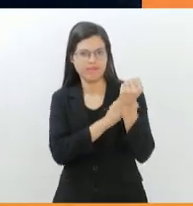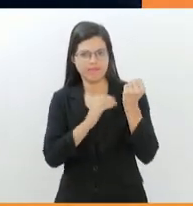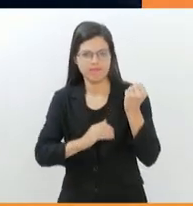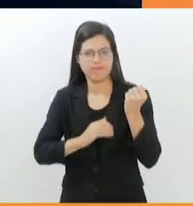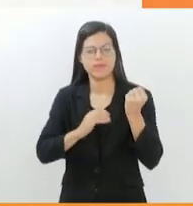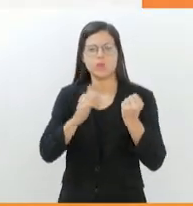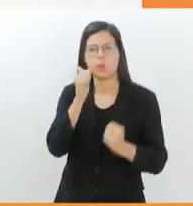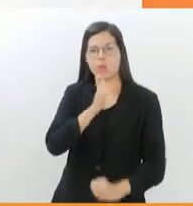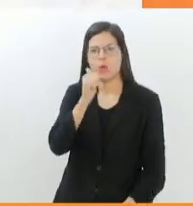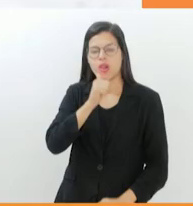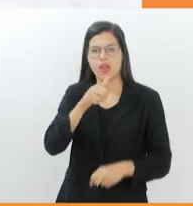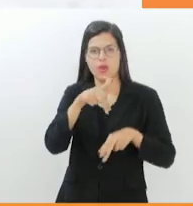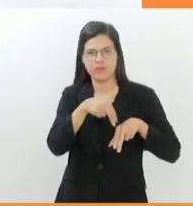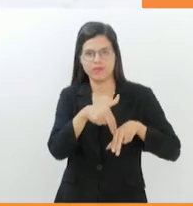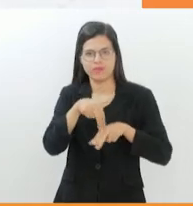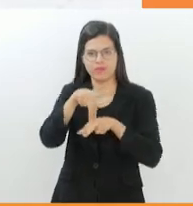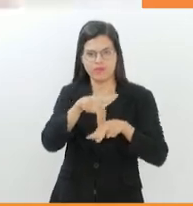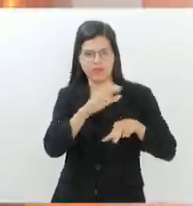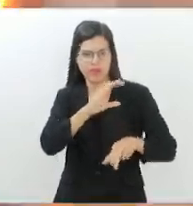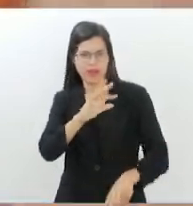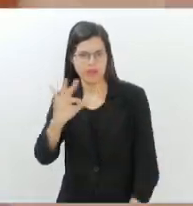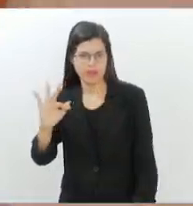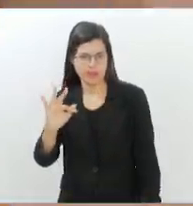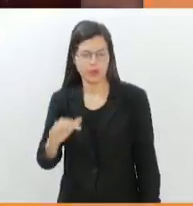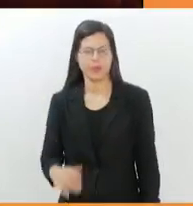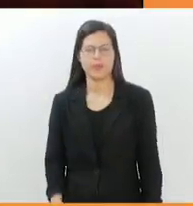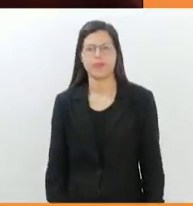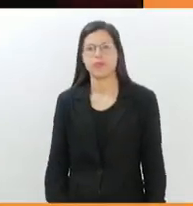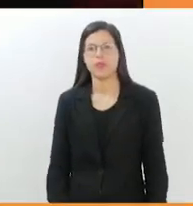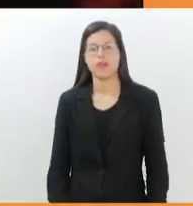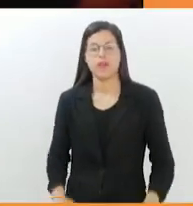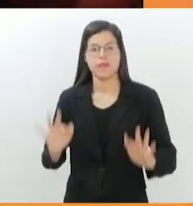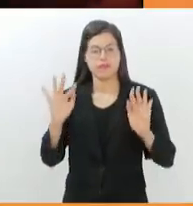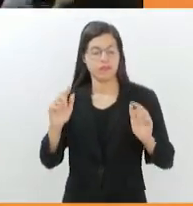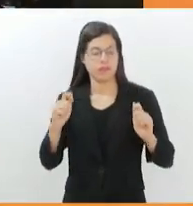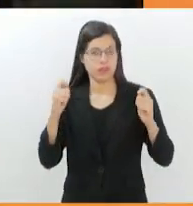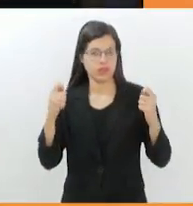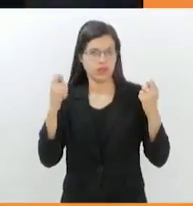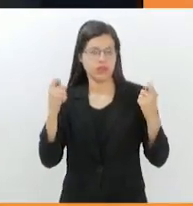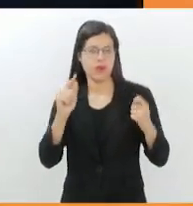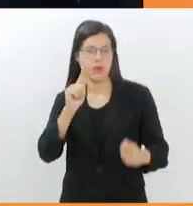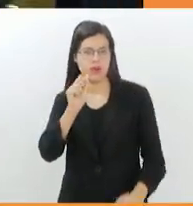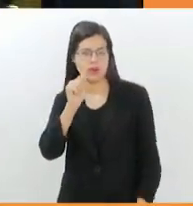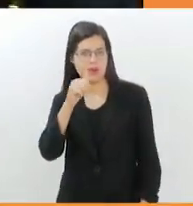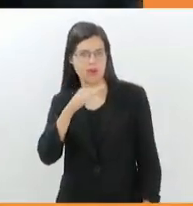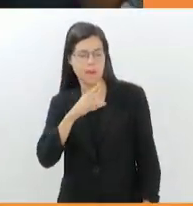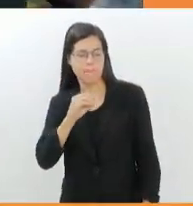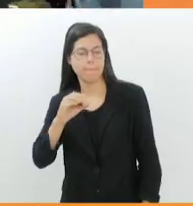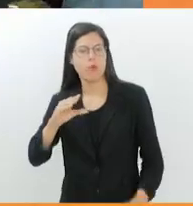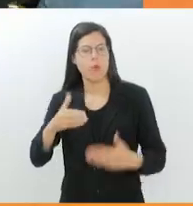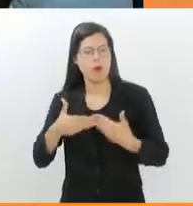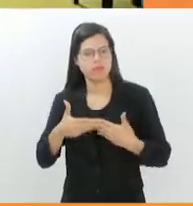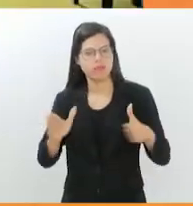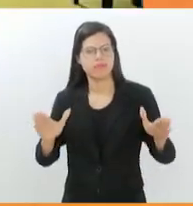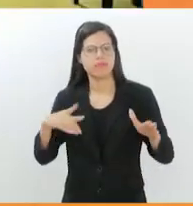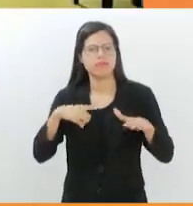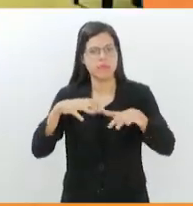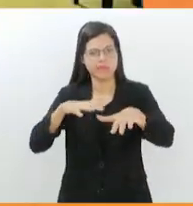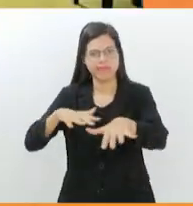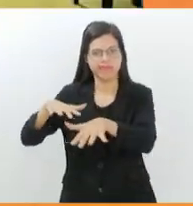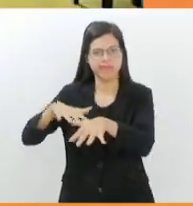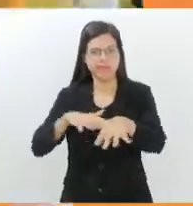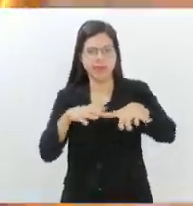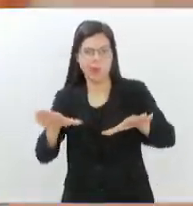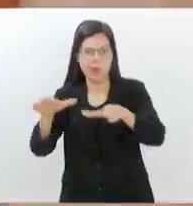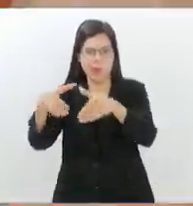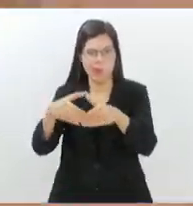através do surf chega a Cabo Frio. Festival Gamboa de Portos Abertos terá desfile do bloco Prata